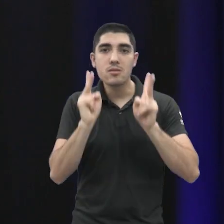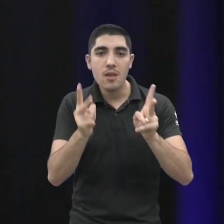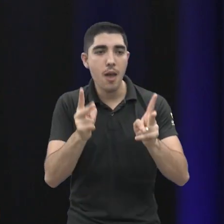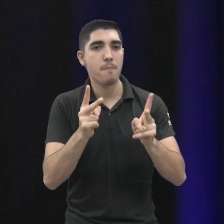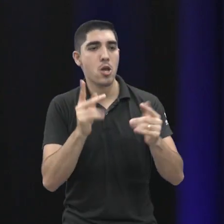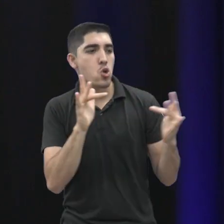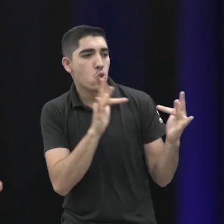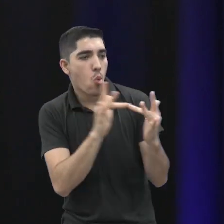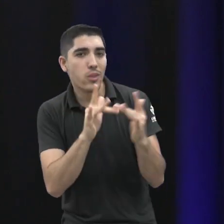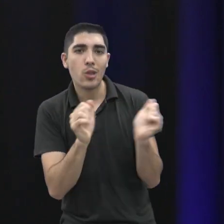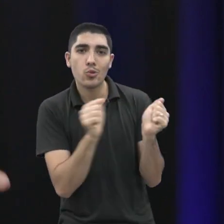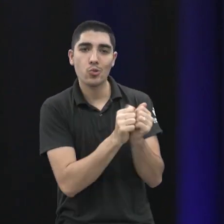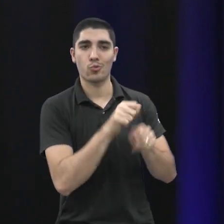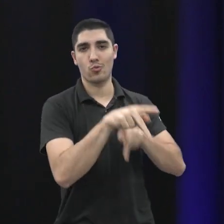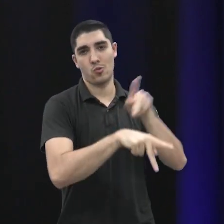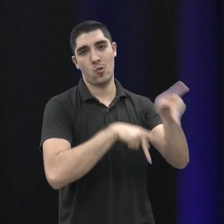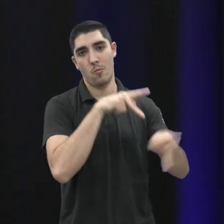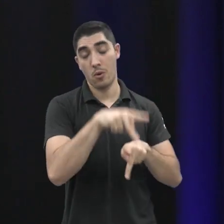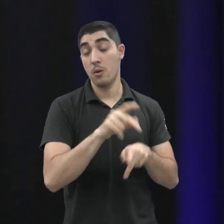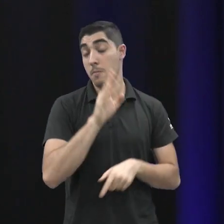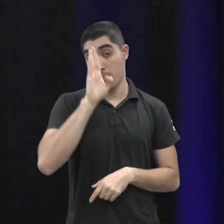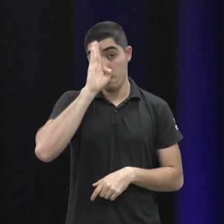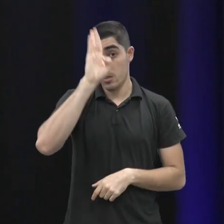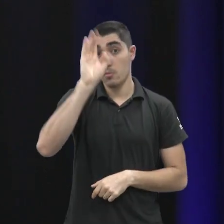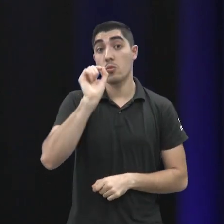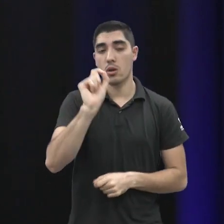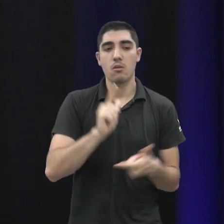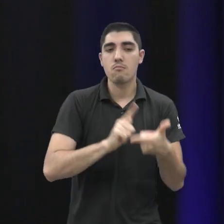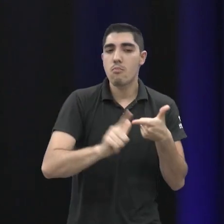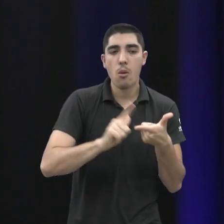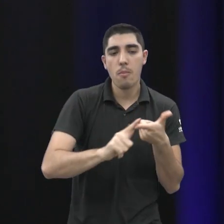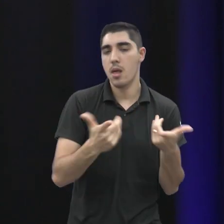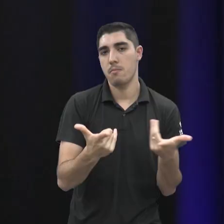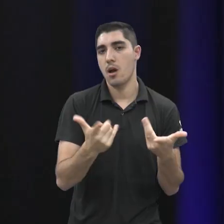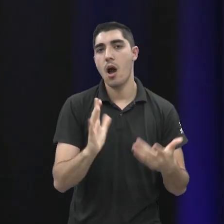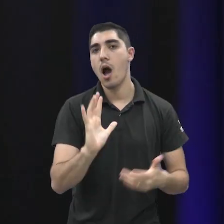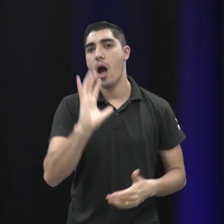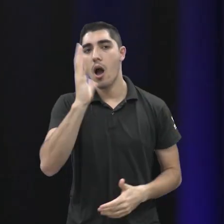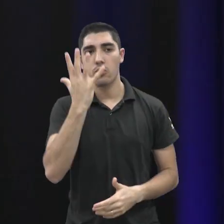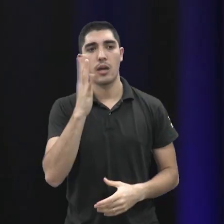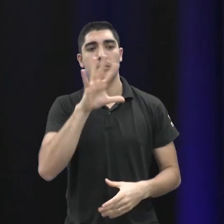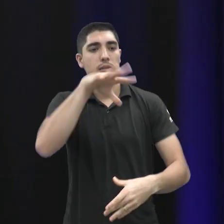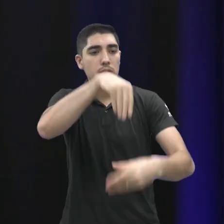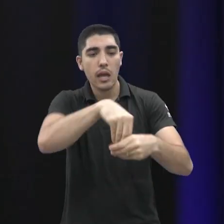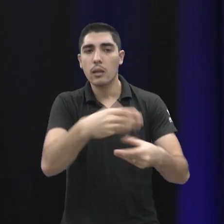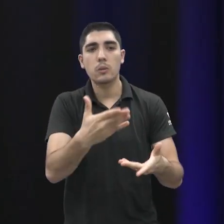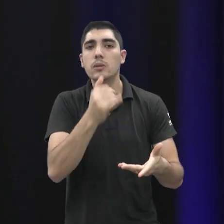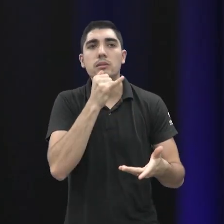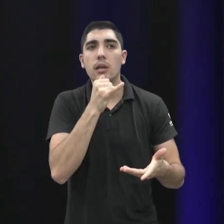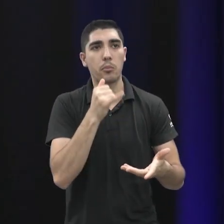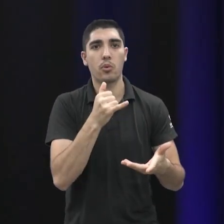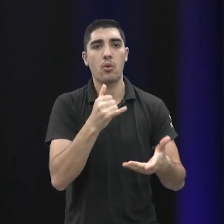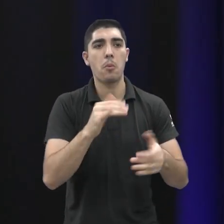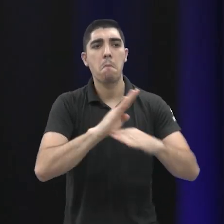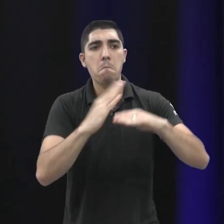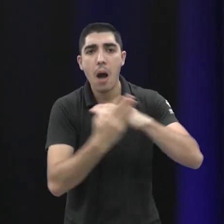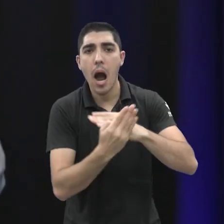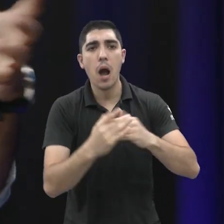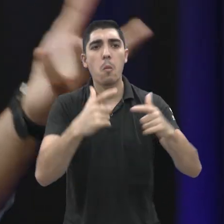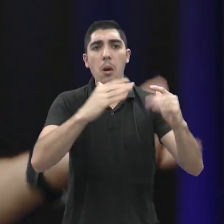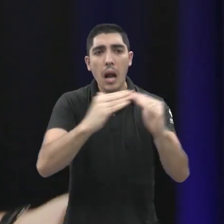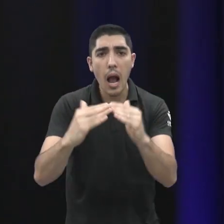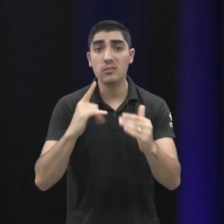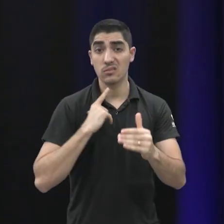população, principalmente quando tem ali algum problema que envolve, às vezes, um despejo irregular de esgoto,